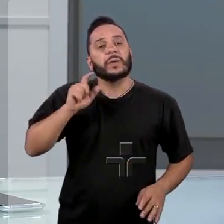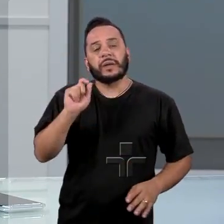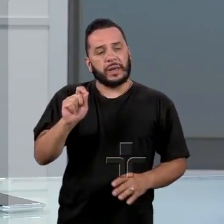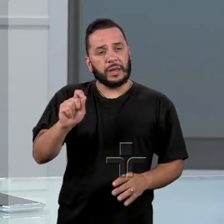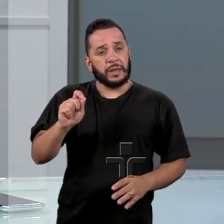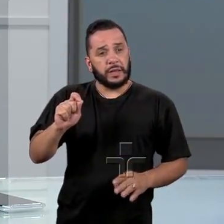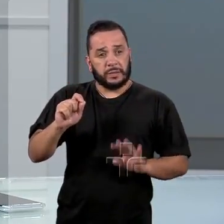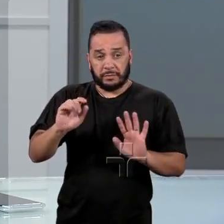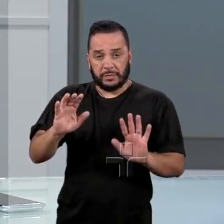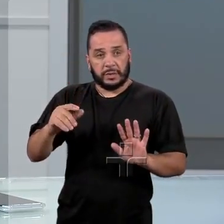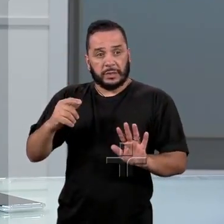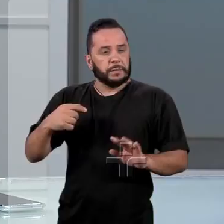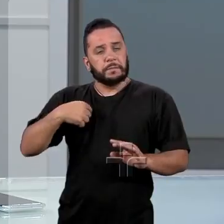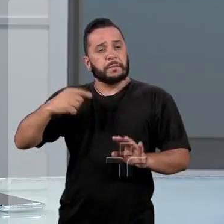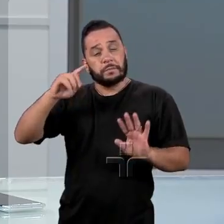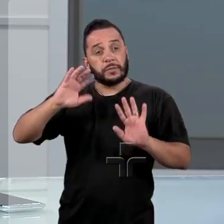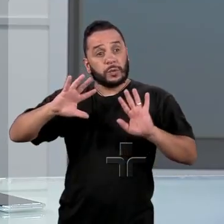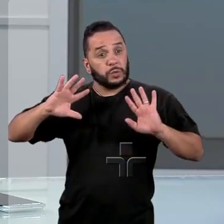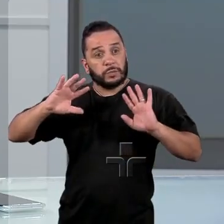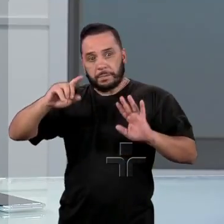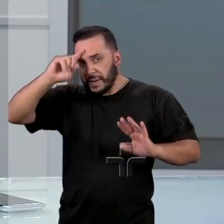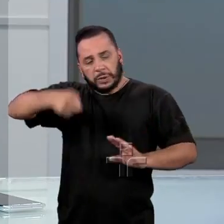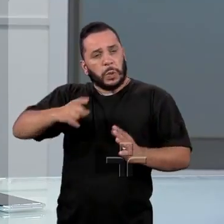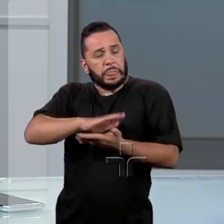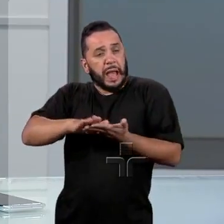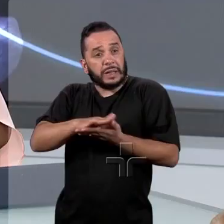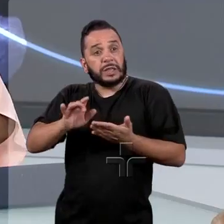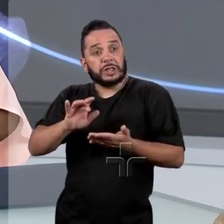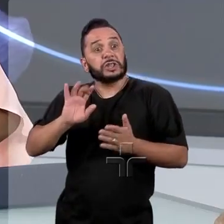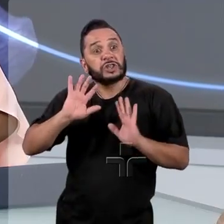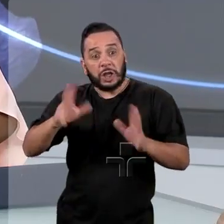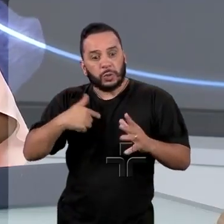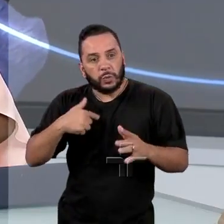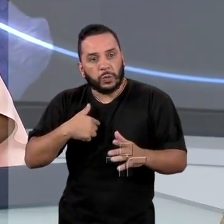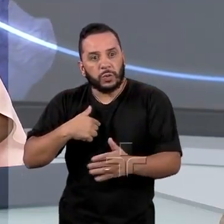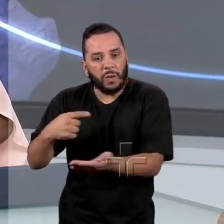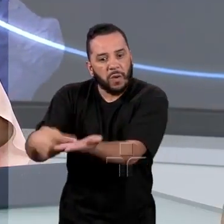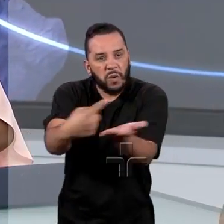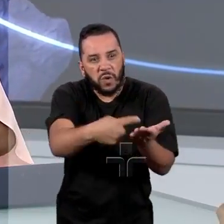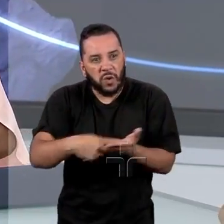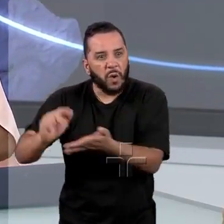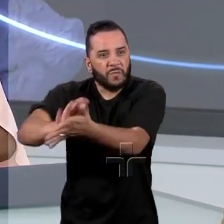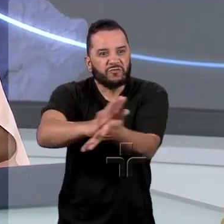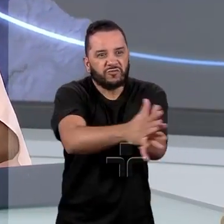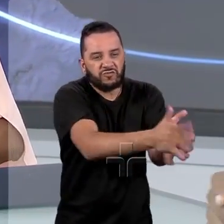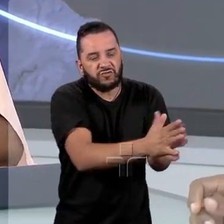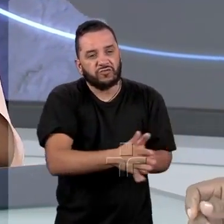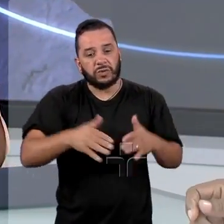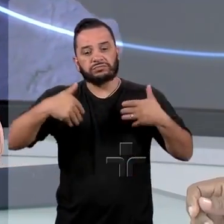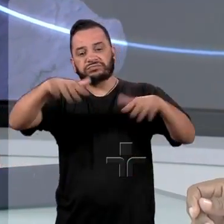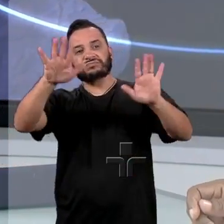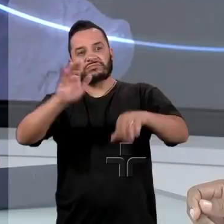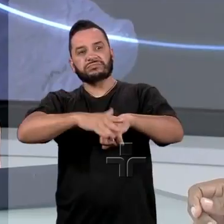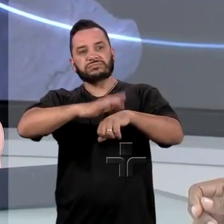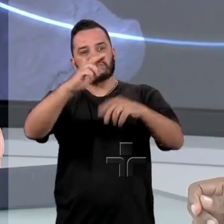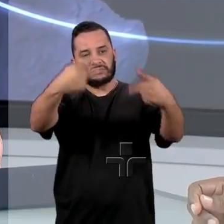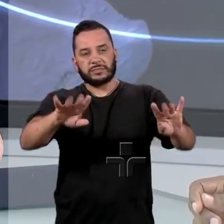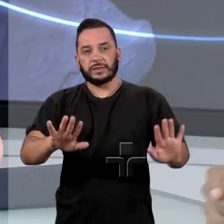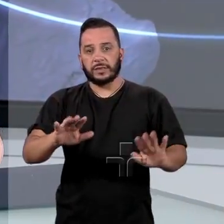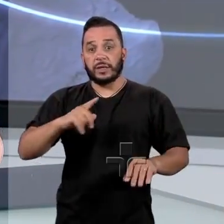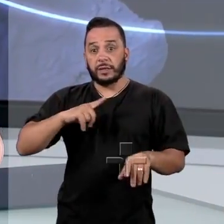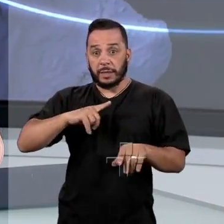acontecesse. Porque todo o sistema já estava criado para isso. A Polícia Militar de São Paulo concedeu a medalha